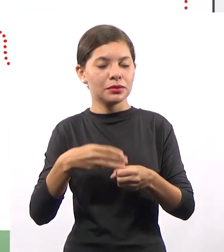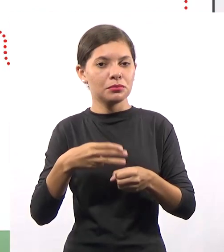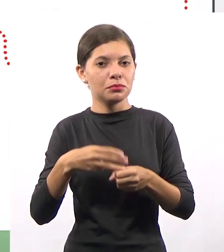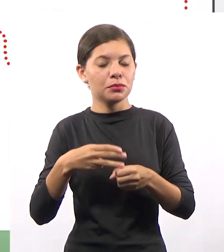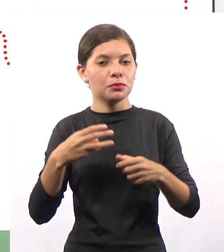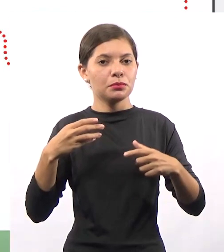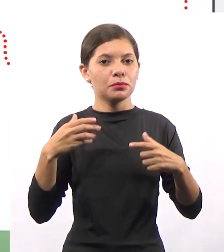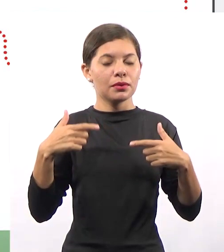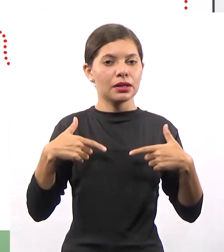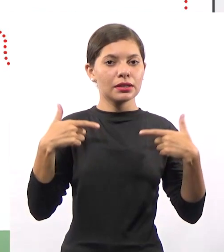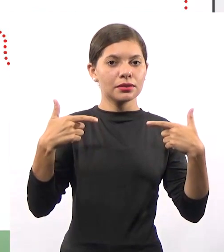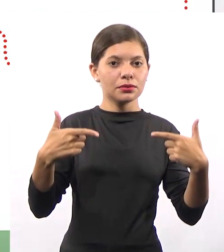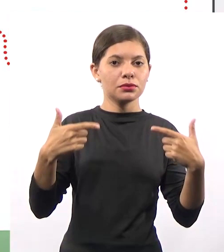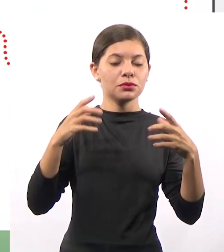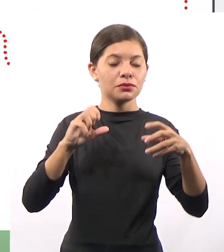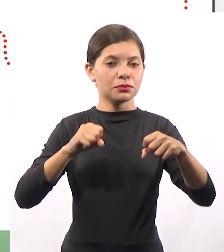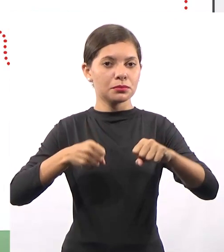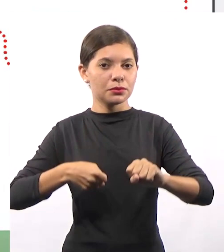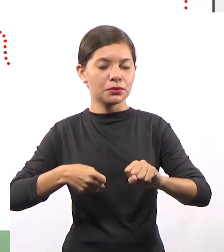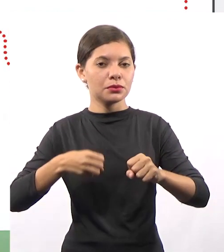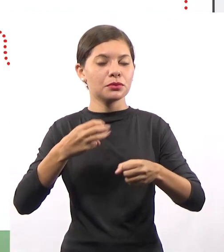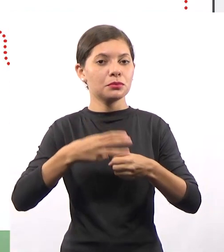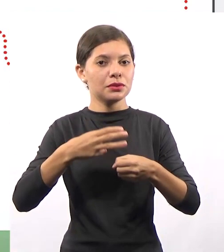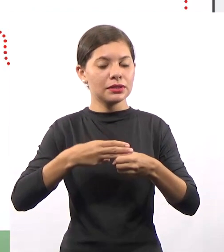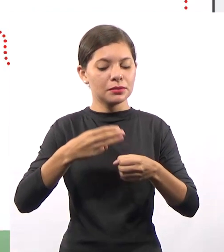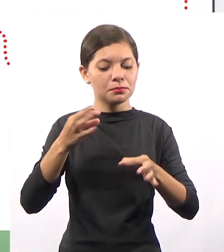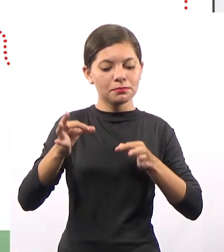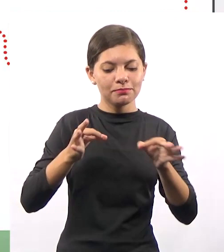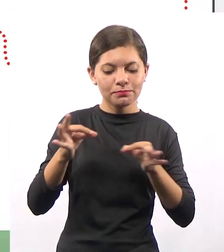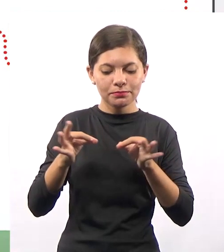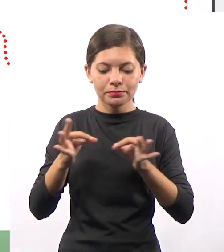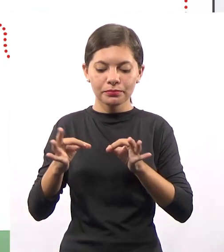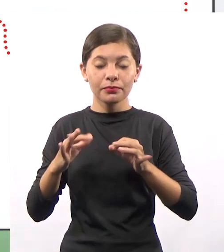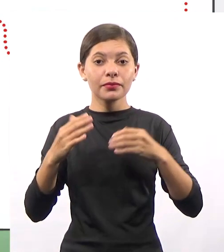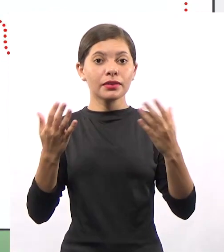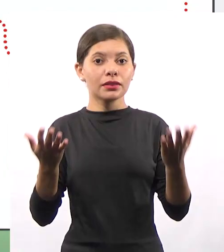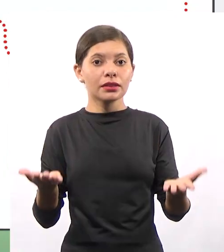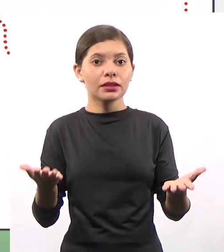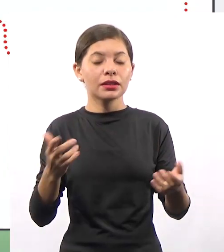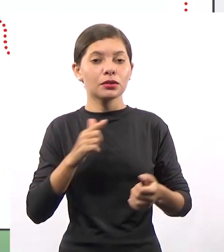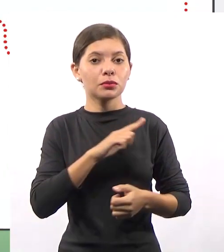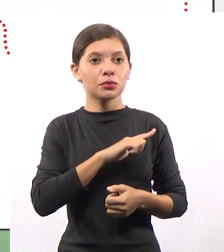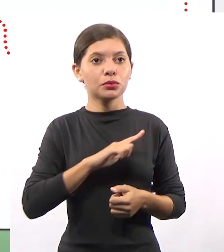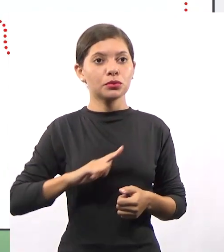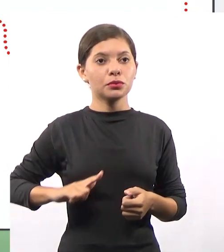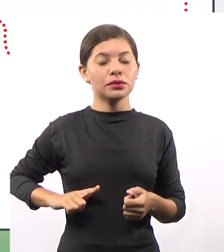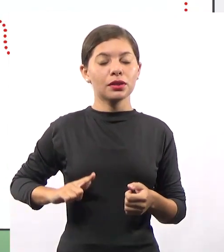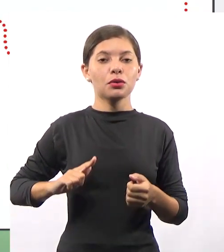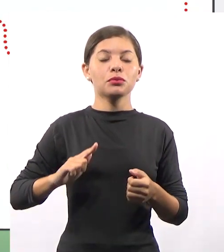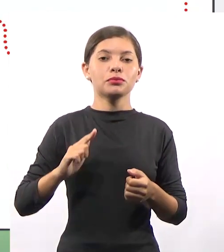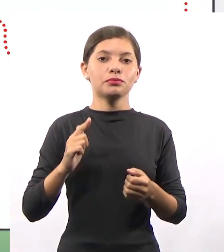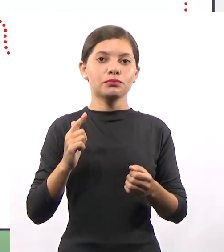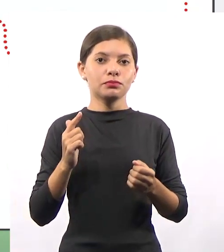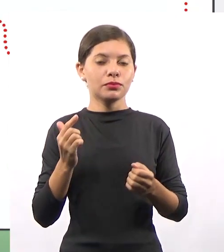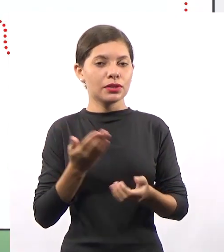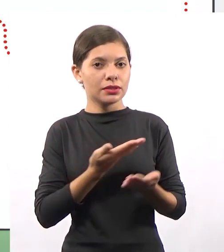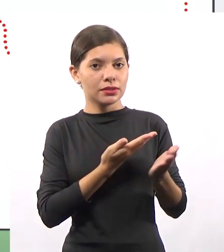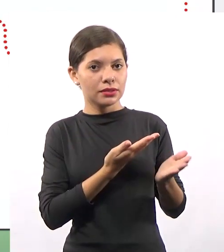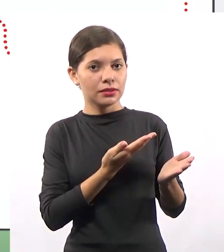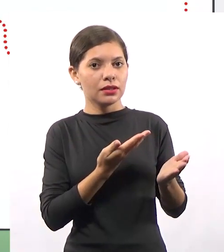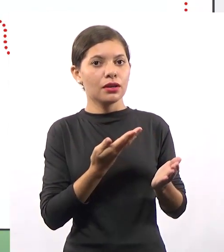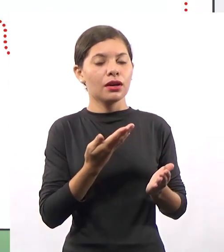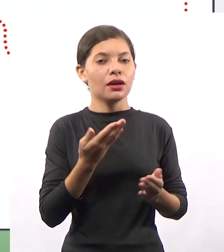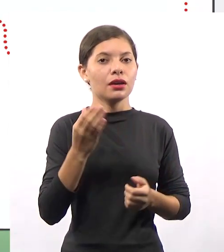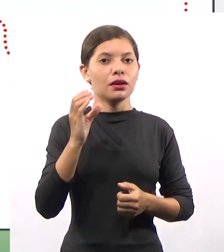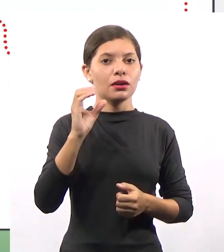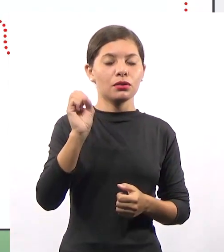programas, ações, formações que o município organiza. Então, a constituição do Fundeb se dá desse jeito. 80%